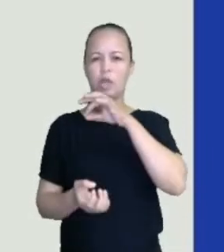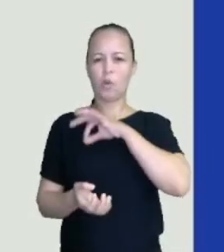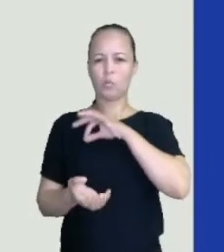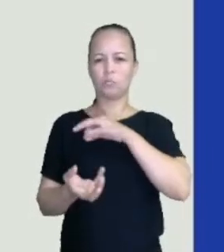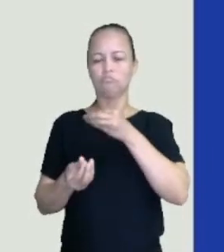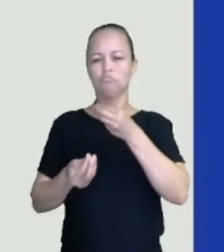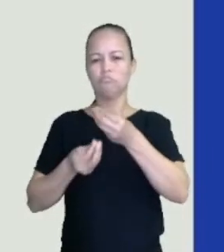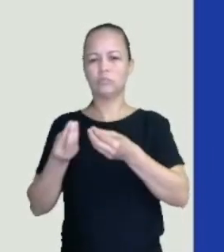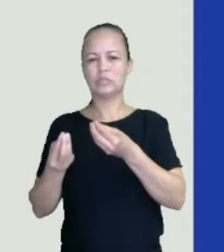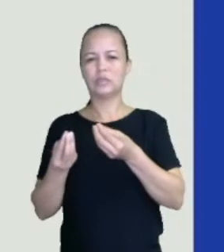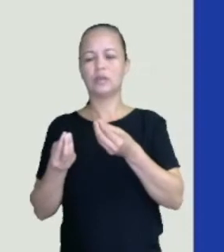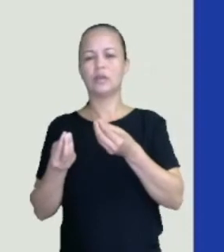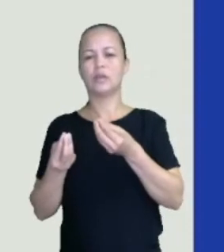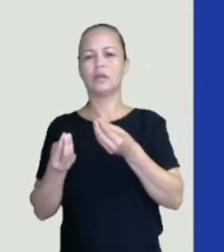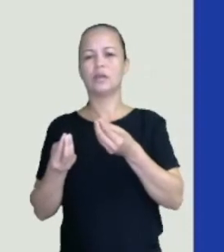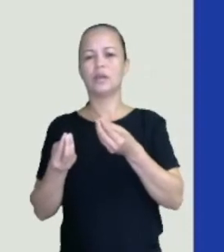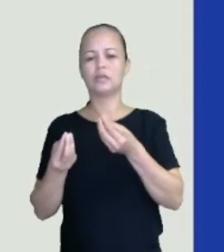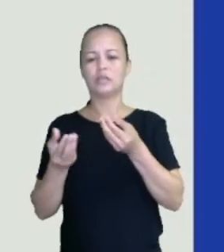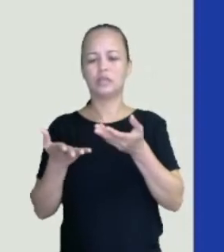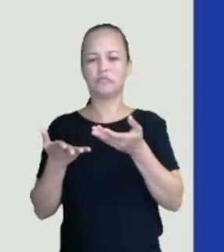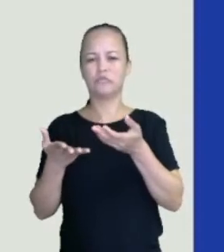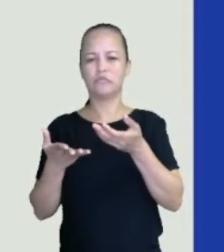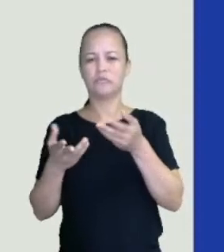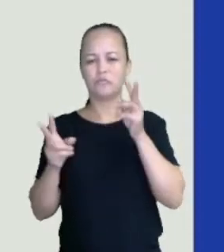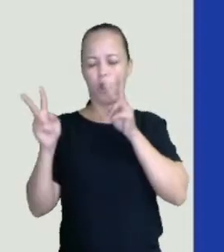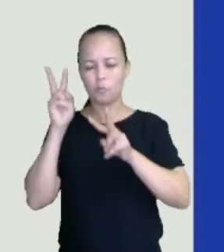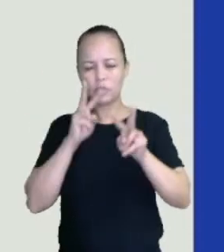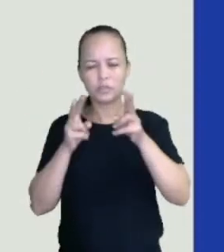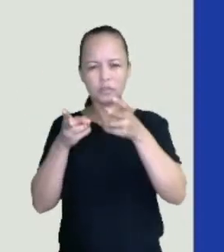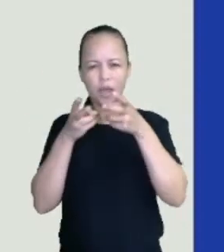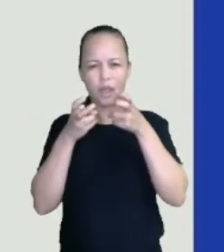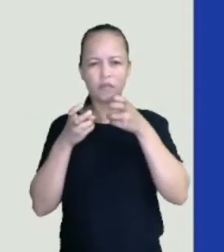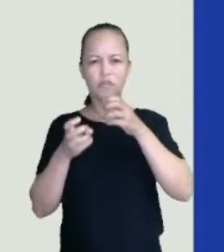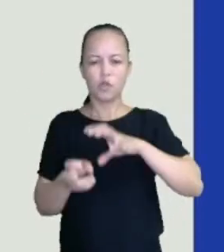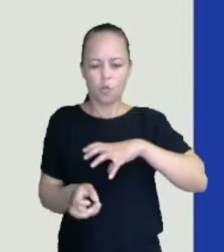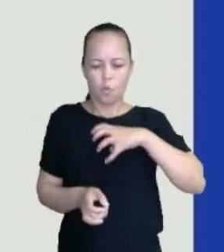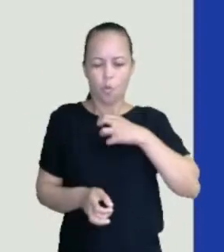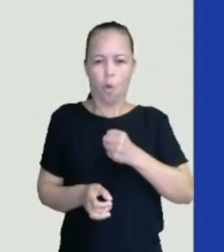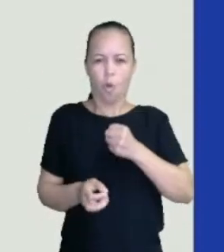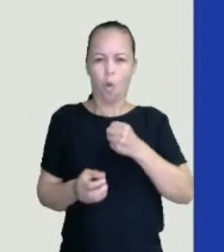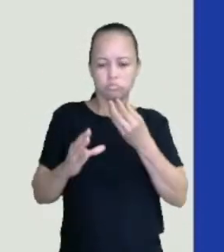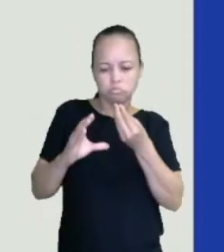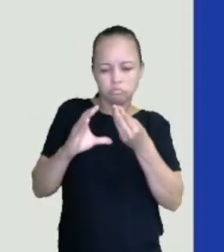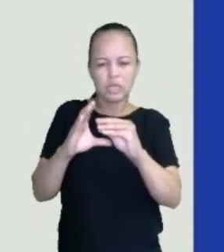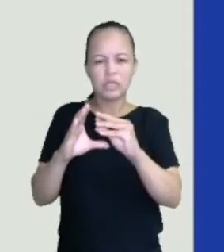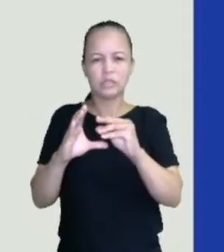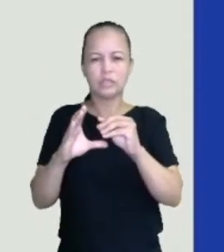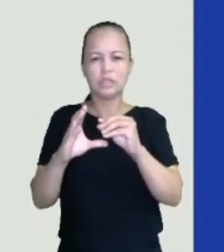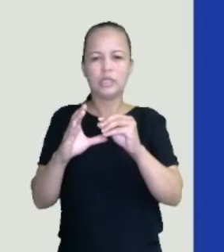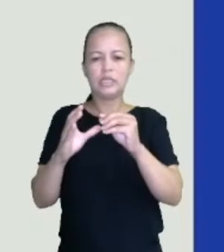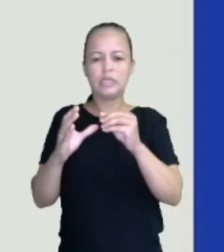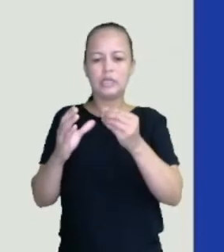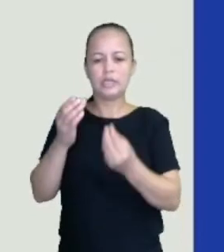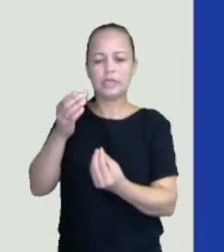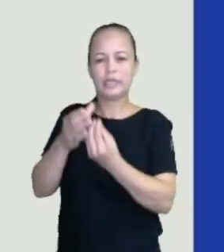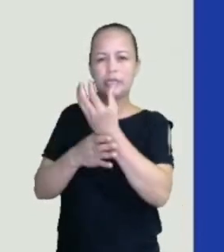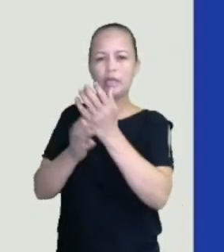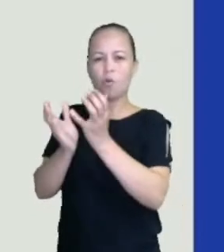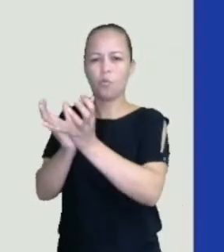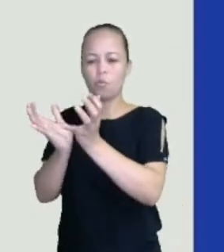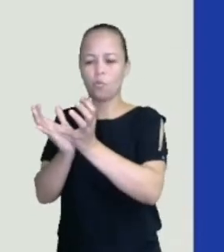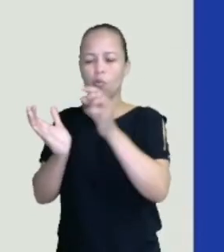Vejam a maldade, vejam o ódio que é exposto nessa postagem. Ele cria aí um grupo, ele coloca